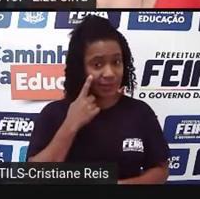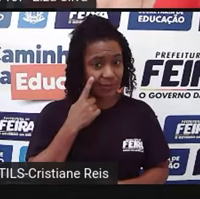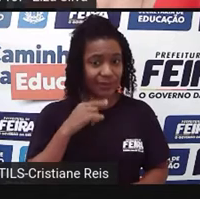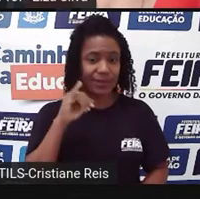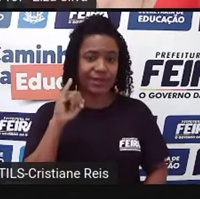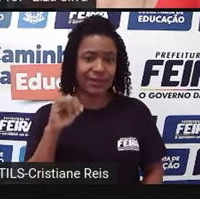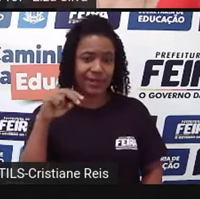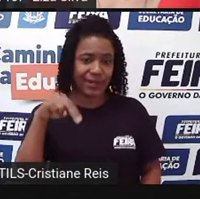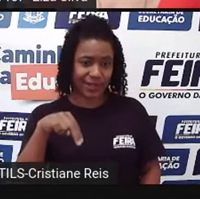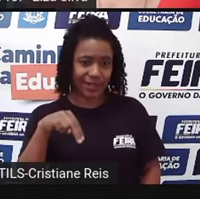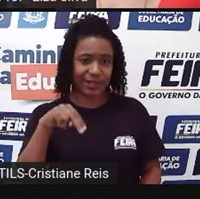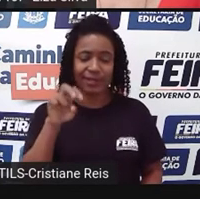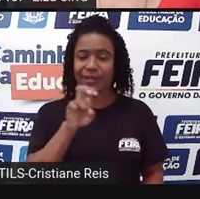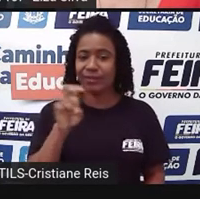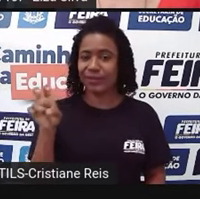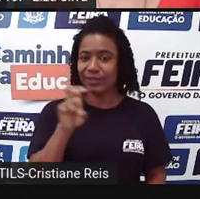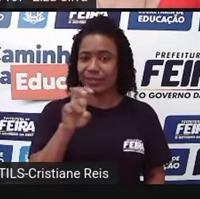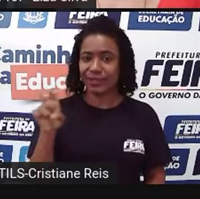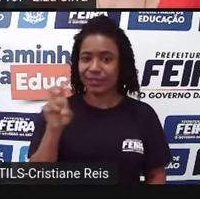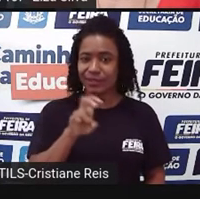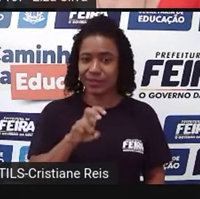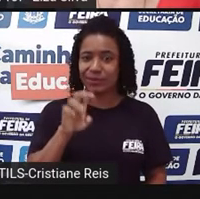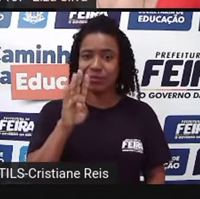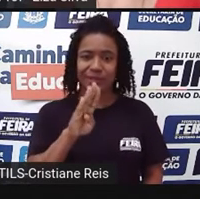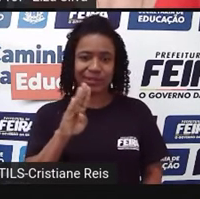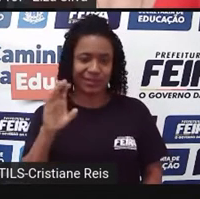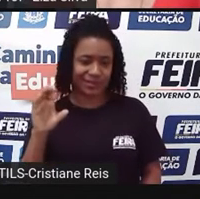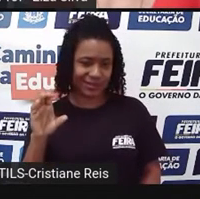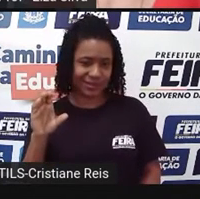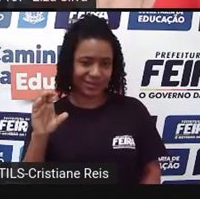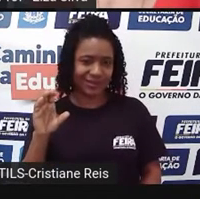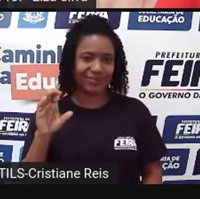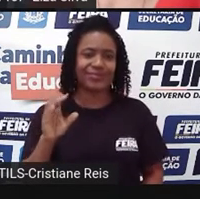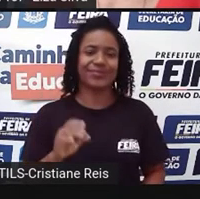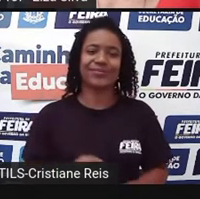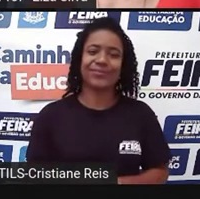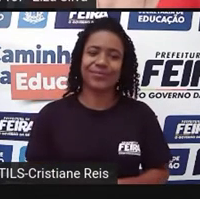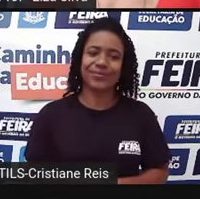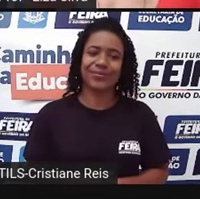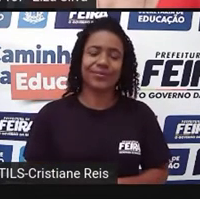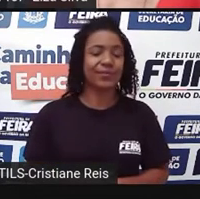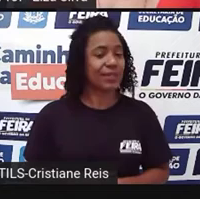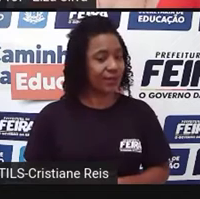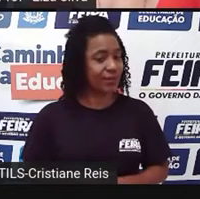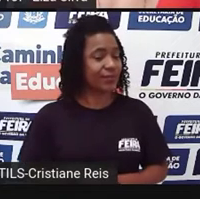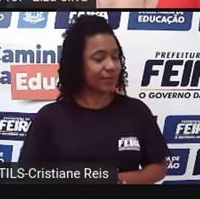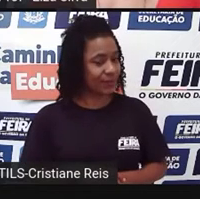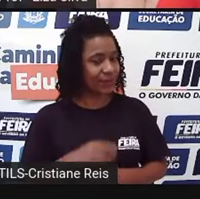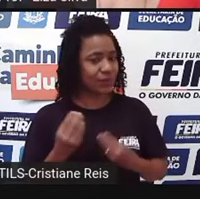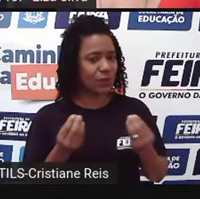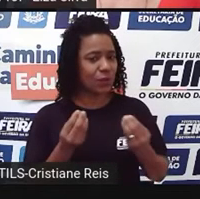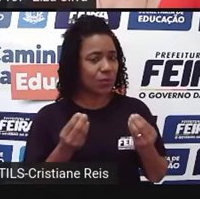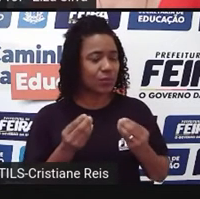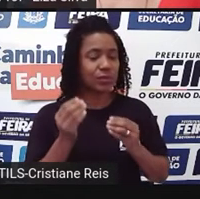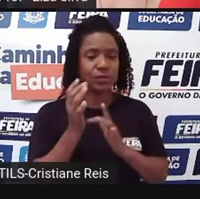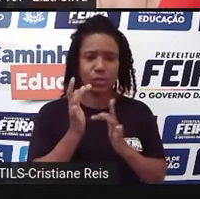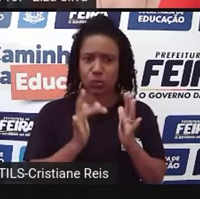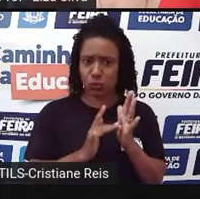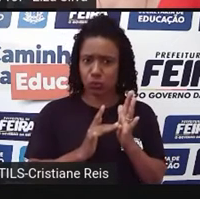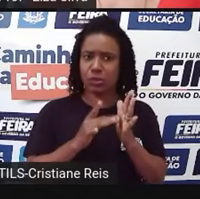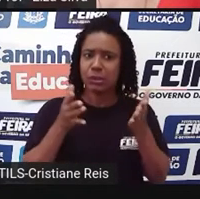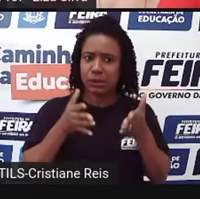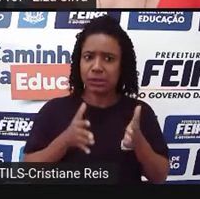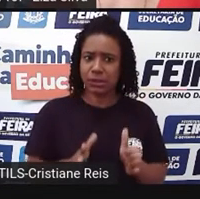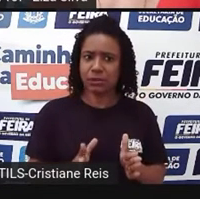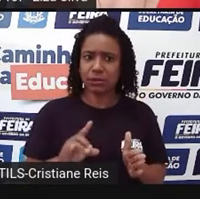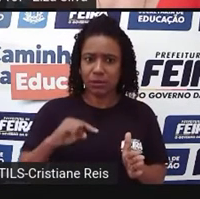em 55 antes de Cristo e se for depois de Cristo em inglês ano Johnny